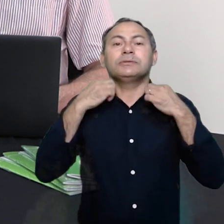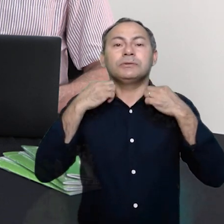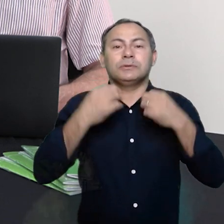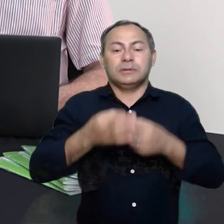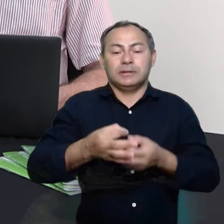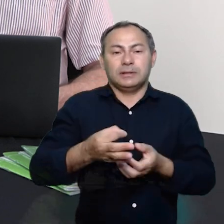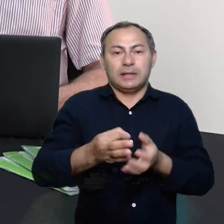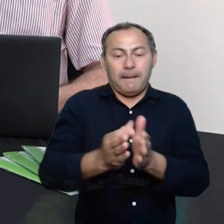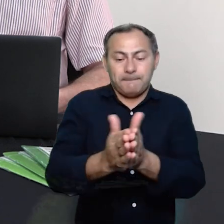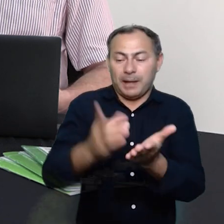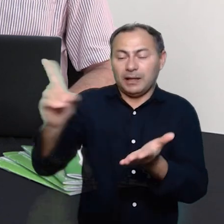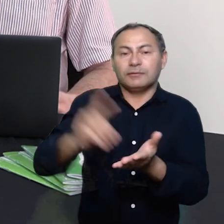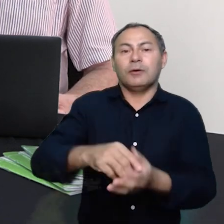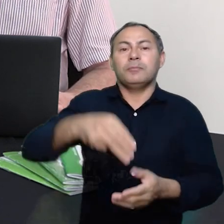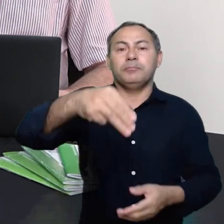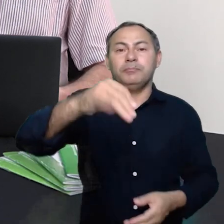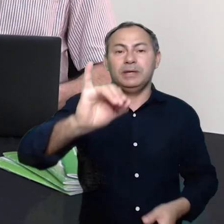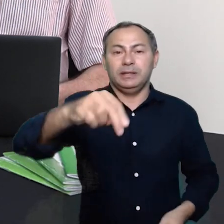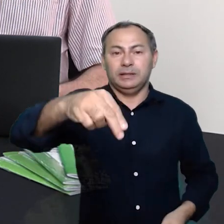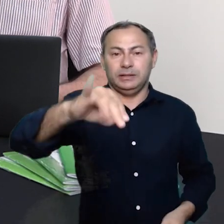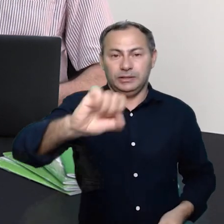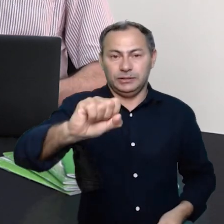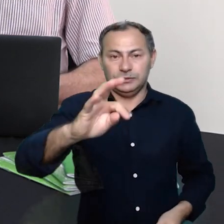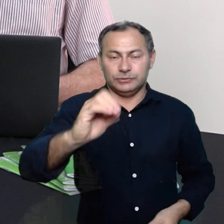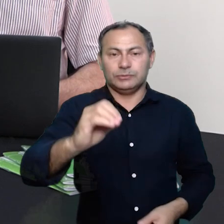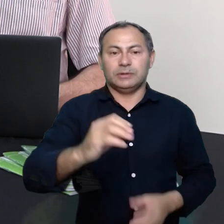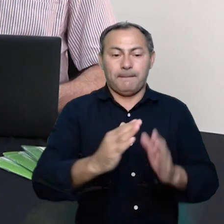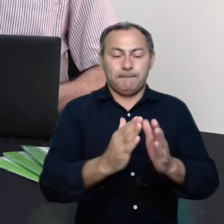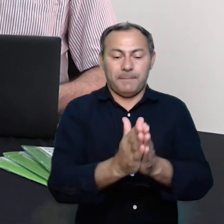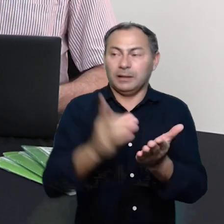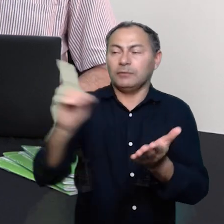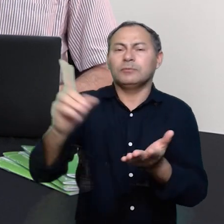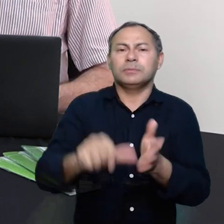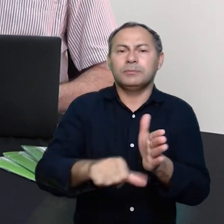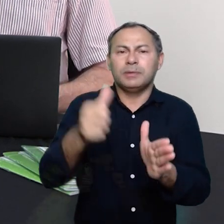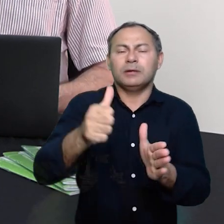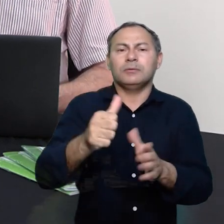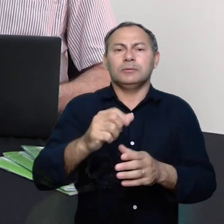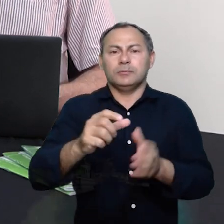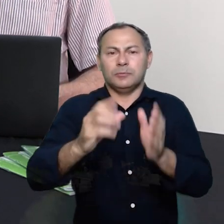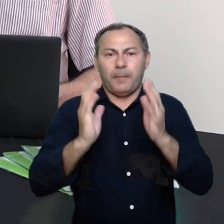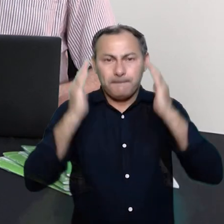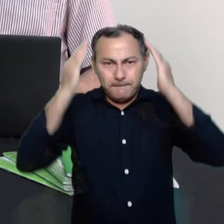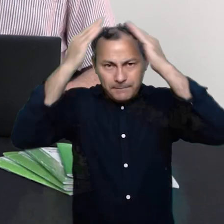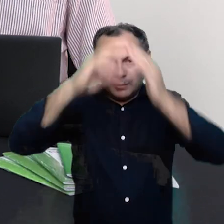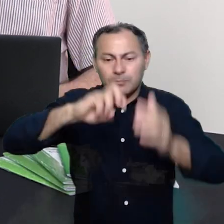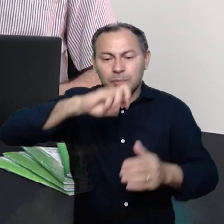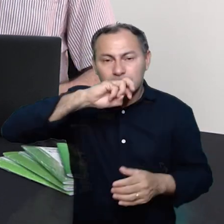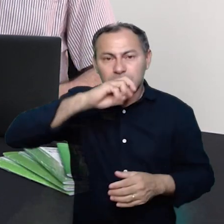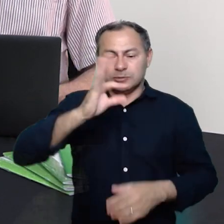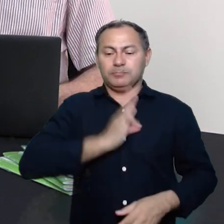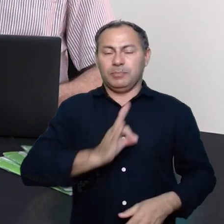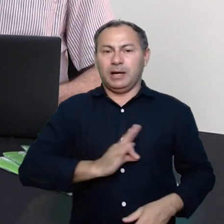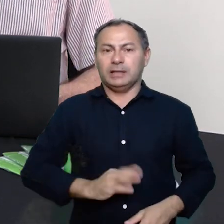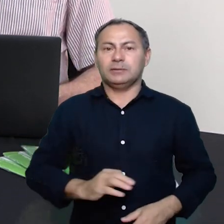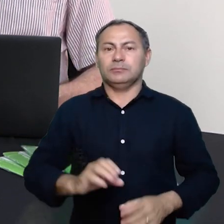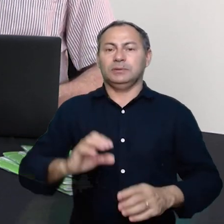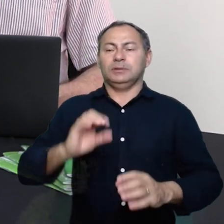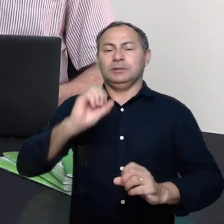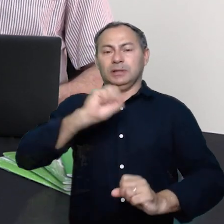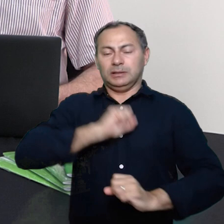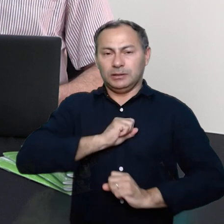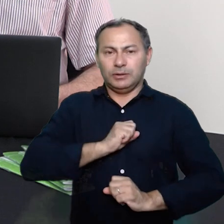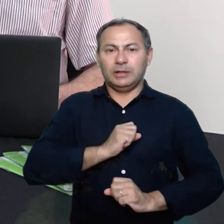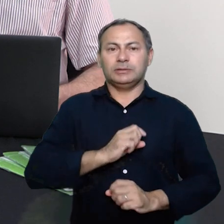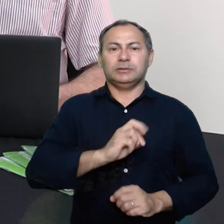aqui nós devemos iniciar, primeiramente, são os bispos, depois os padres, os sacerdotes, religiosos,